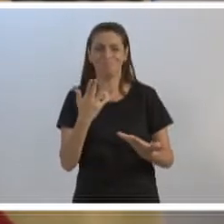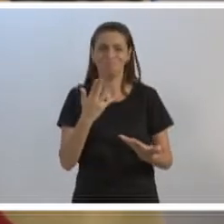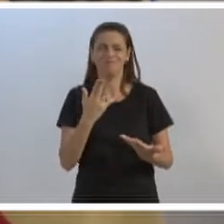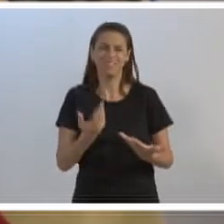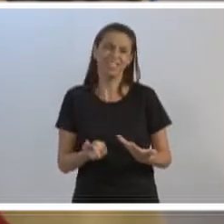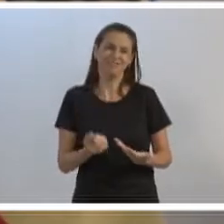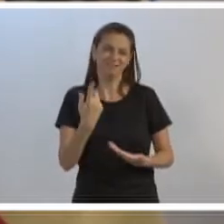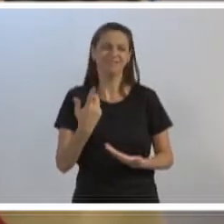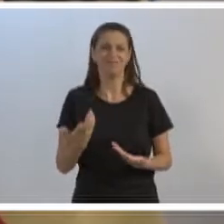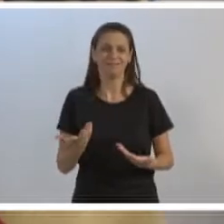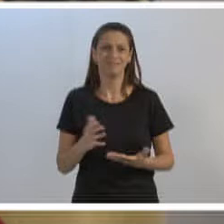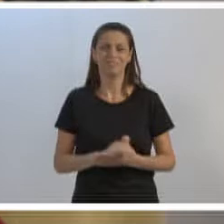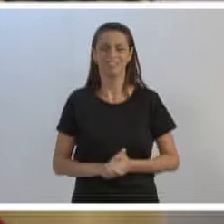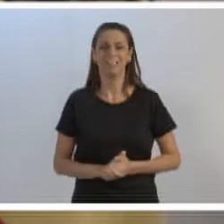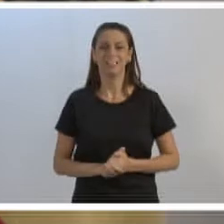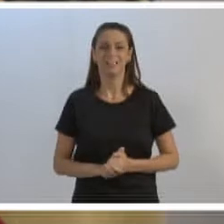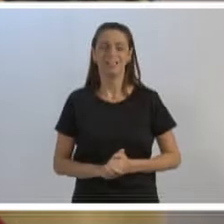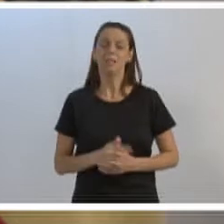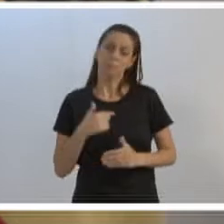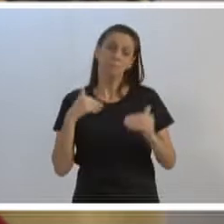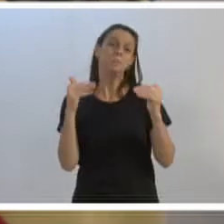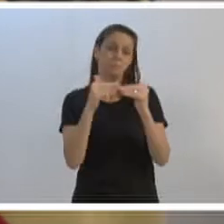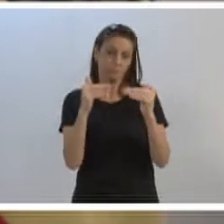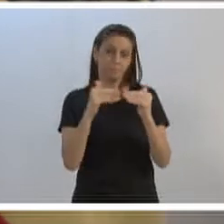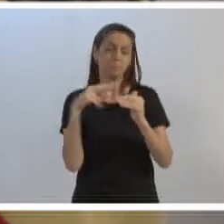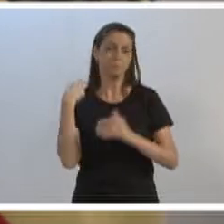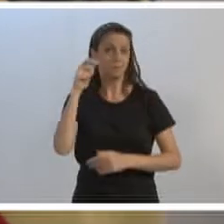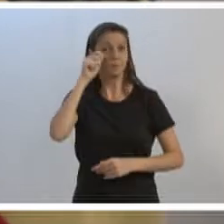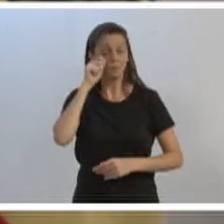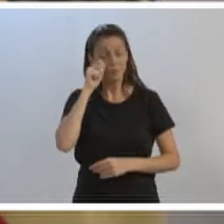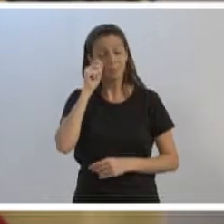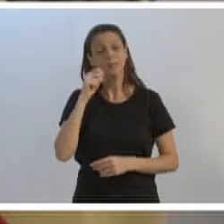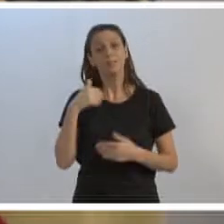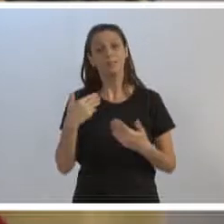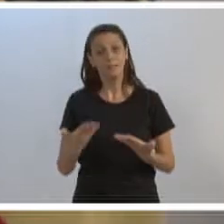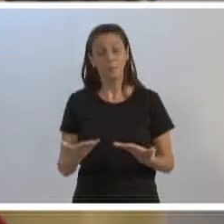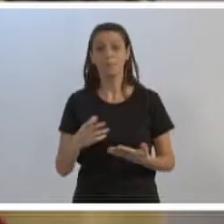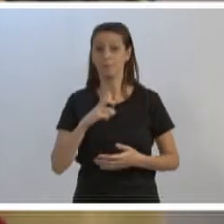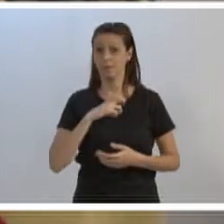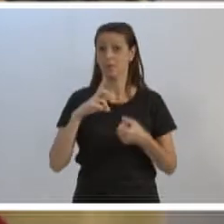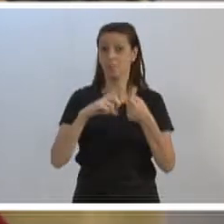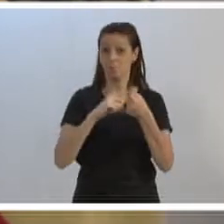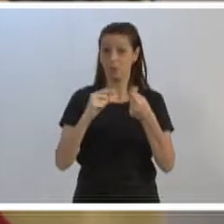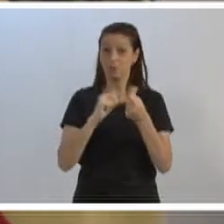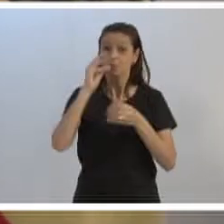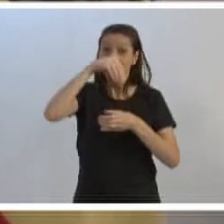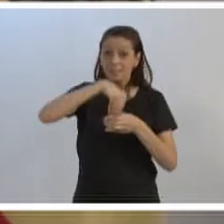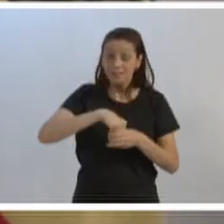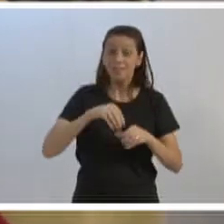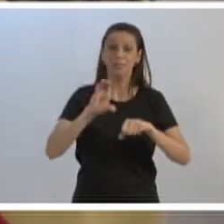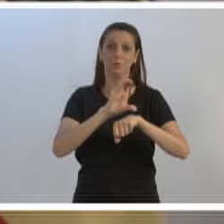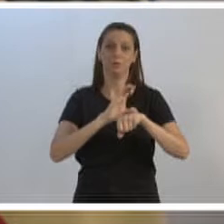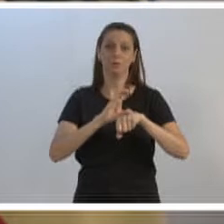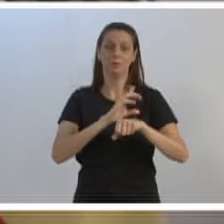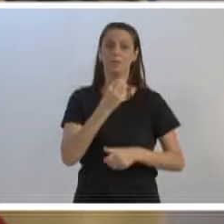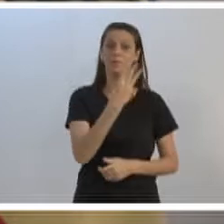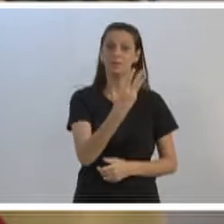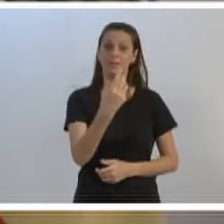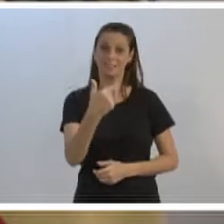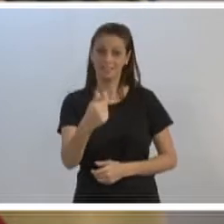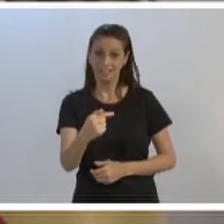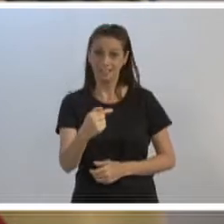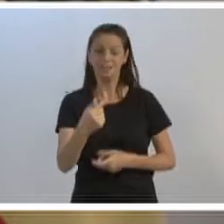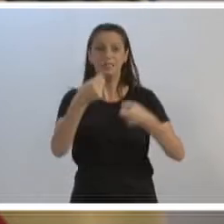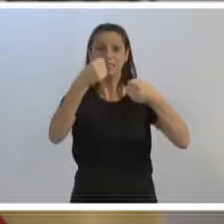isso, concordo com essa situação. E digo o seguinte, na verdade a gente tem um artigo na nossa Constituição, no artigo 37, que